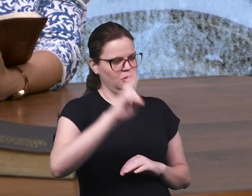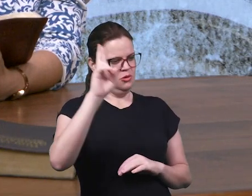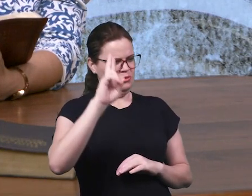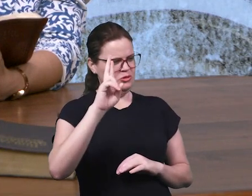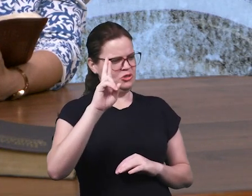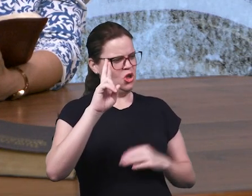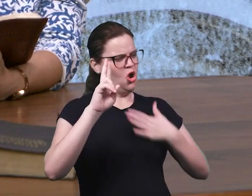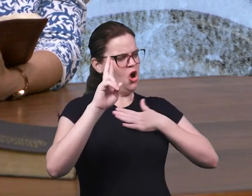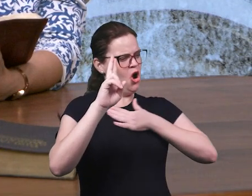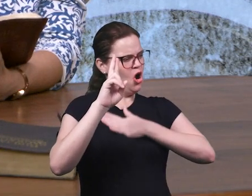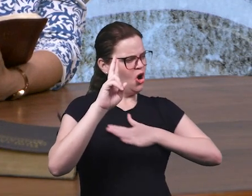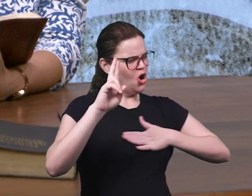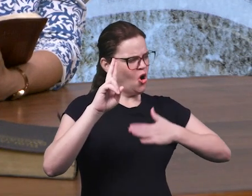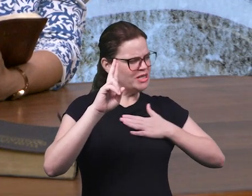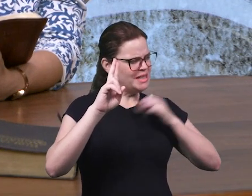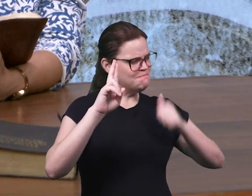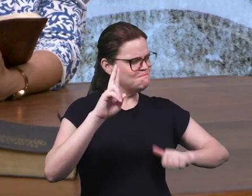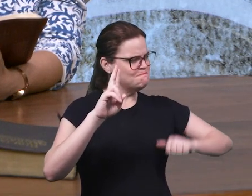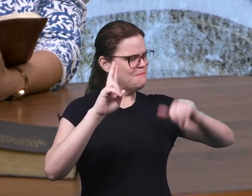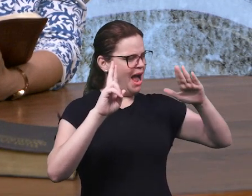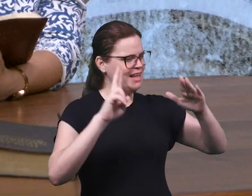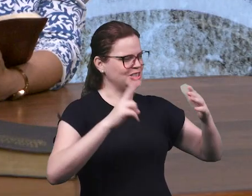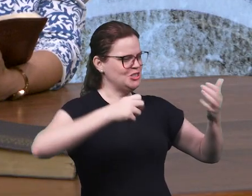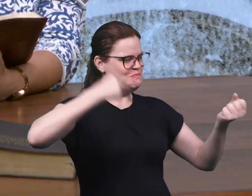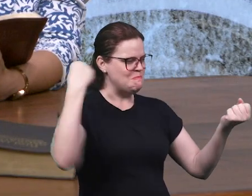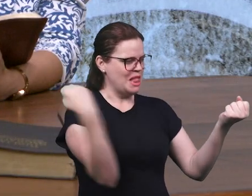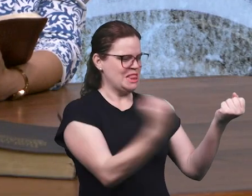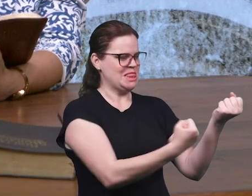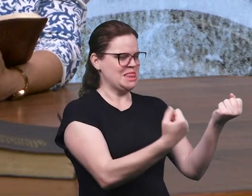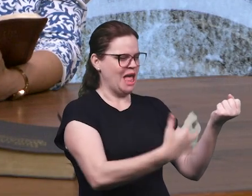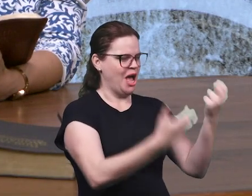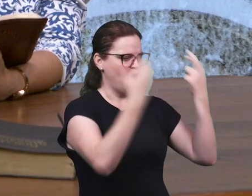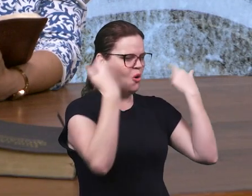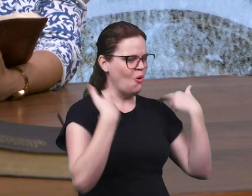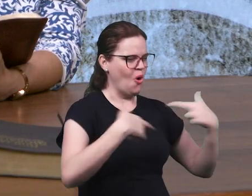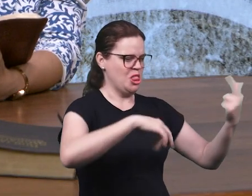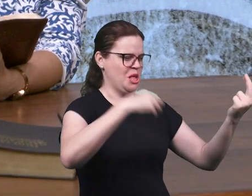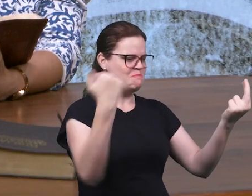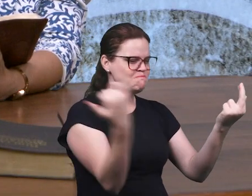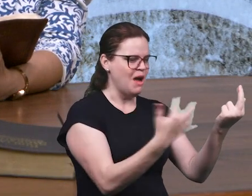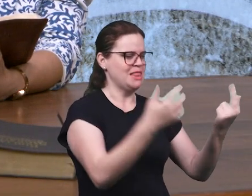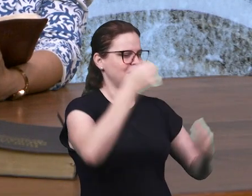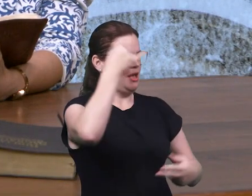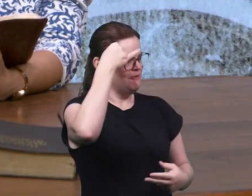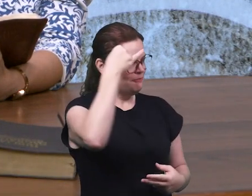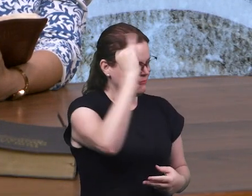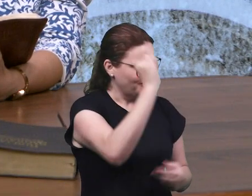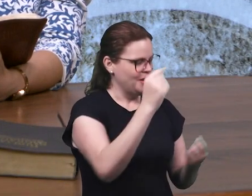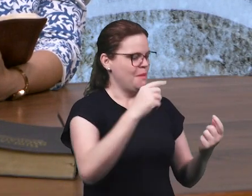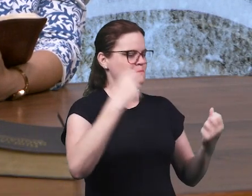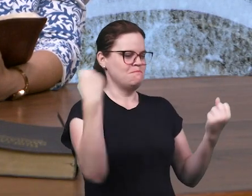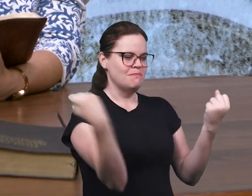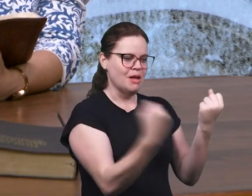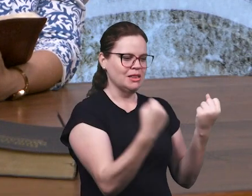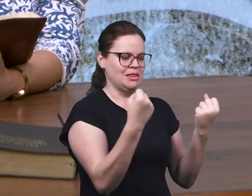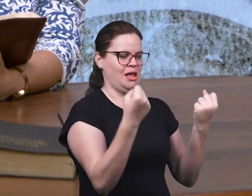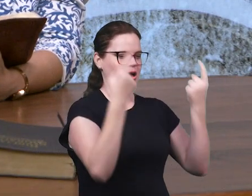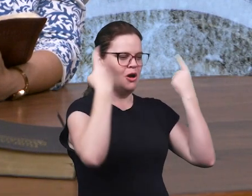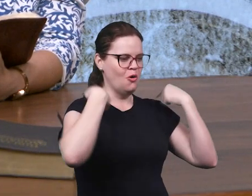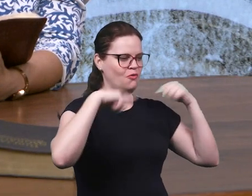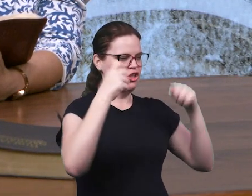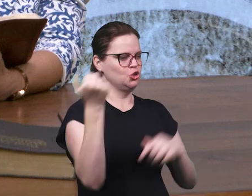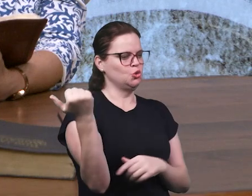tanto prazer em holocaustos e sacrifícios, como em que se obedeça à palavra do